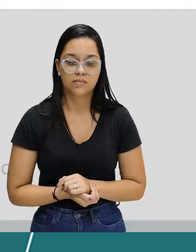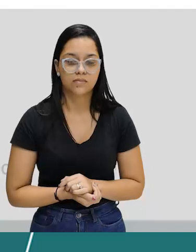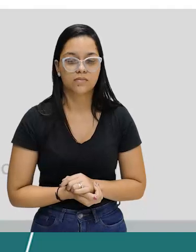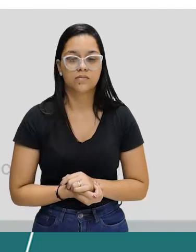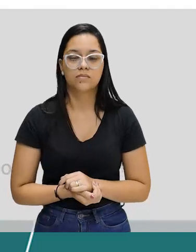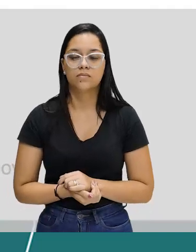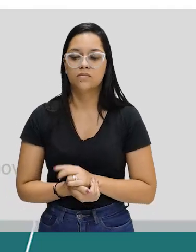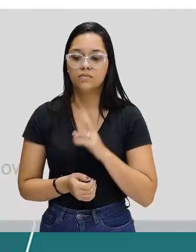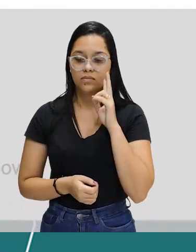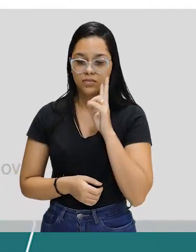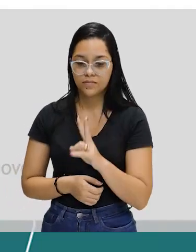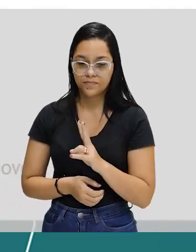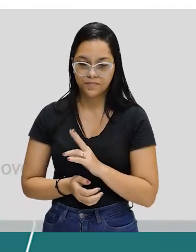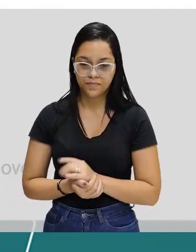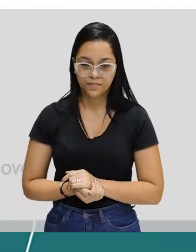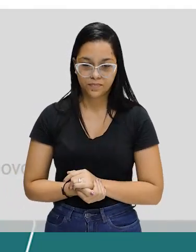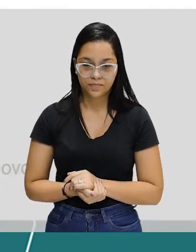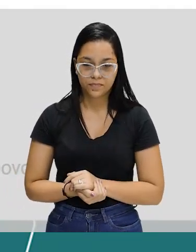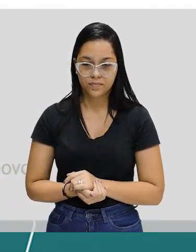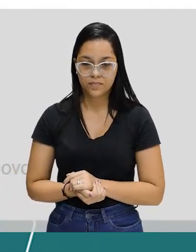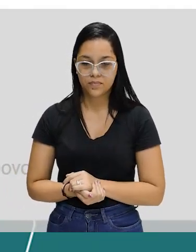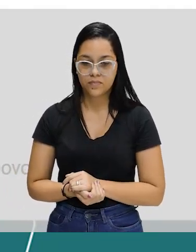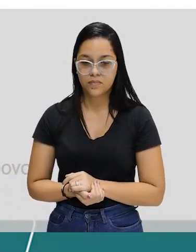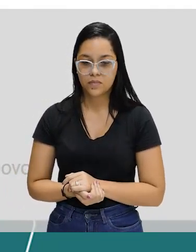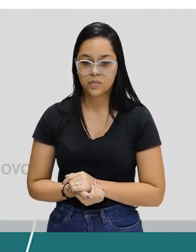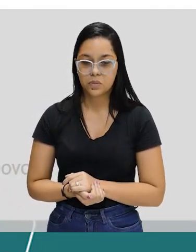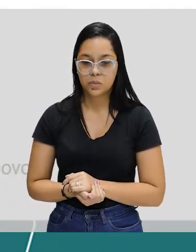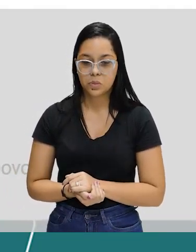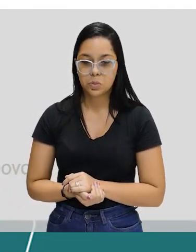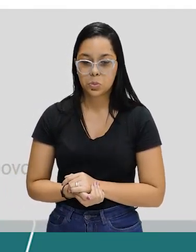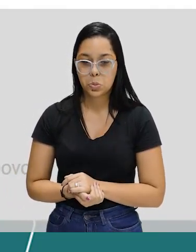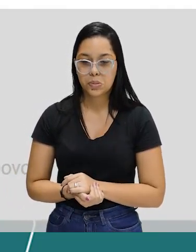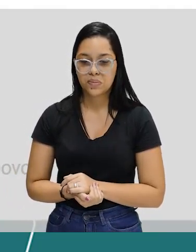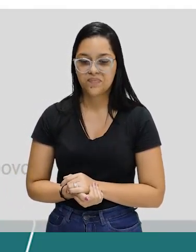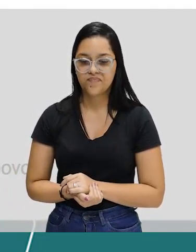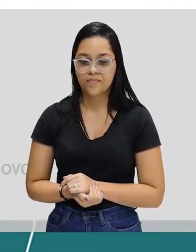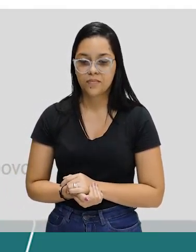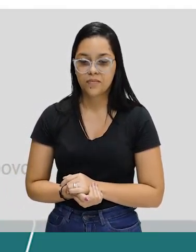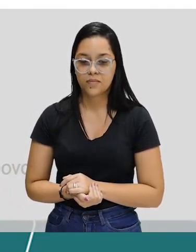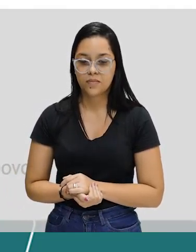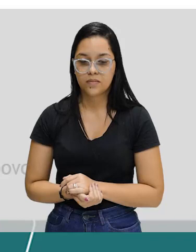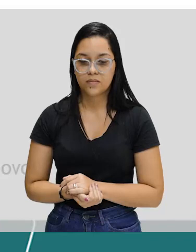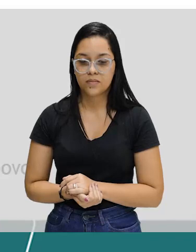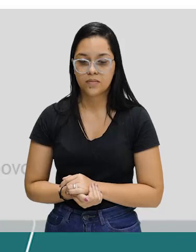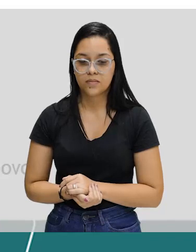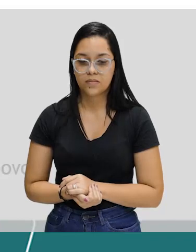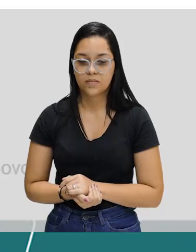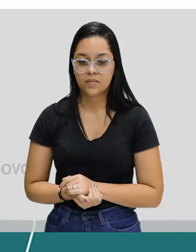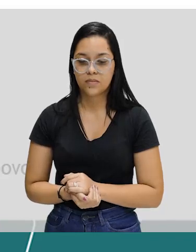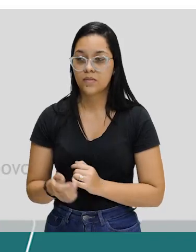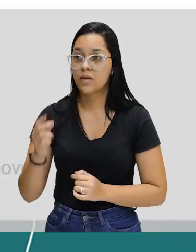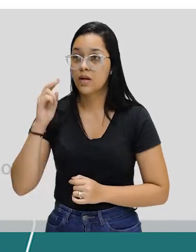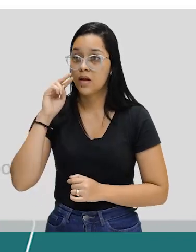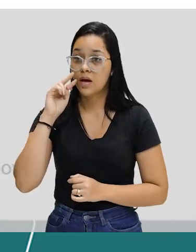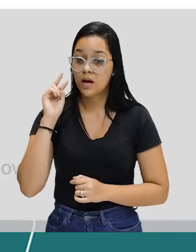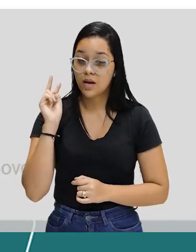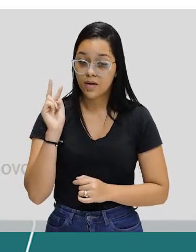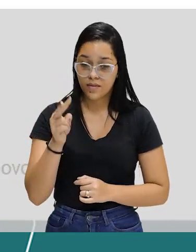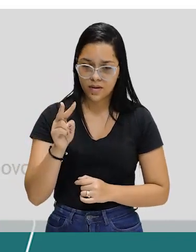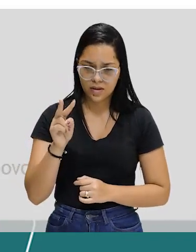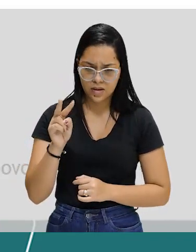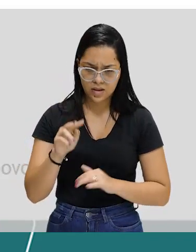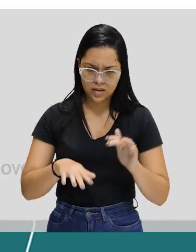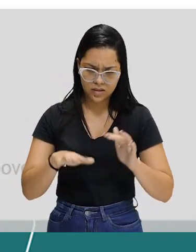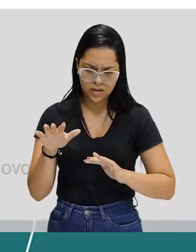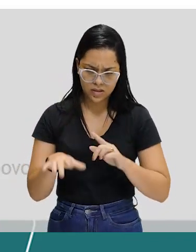charge. Questão 3, analise a charge, né? Vocês observam observem bem, interpretem bem a cena.